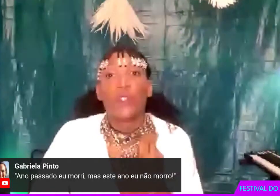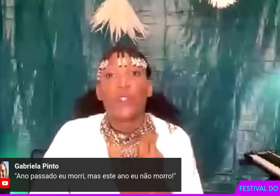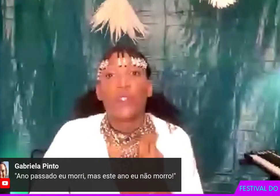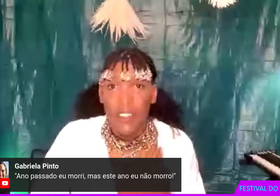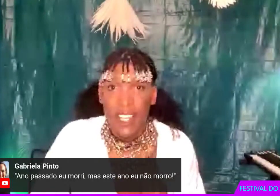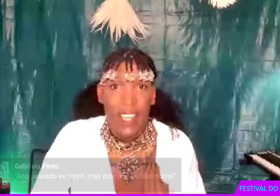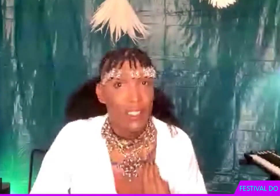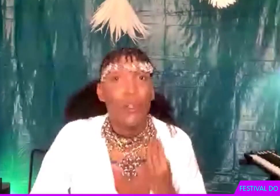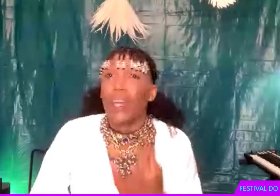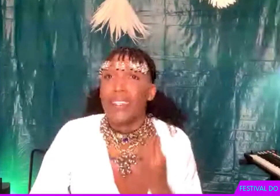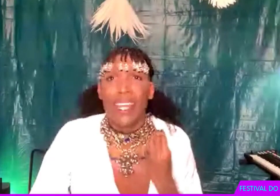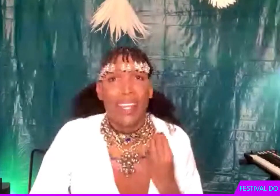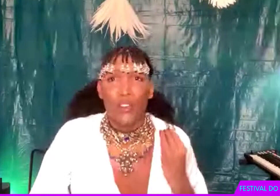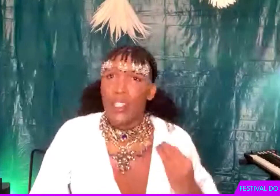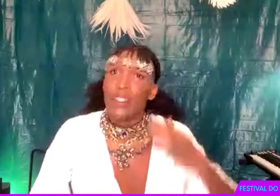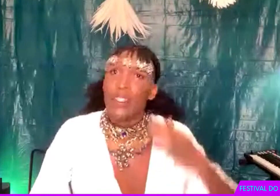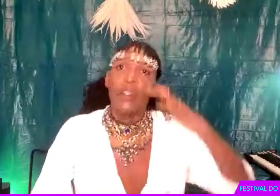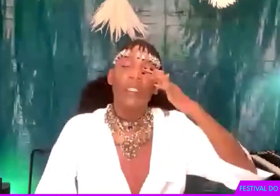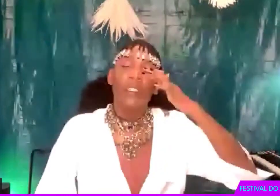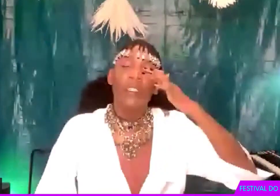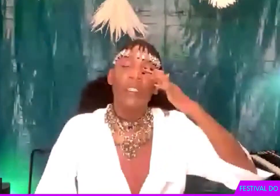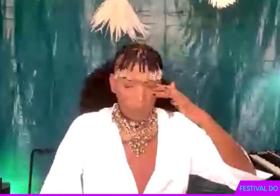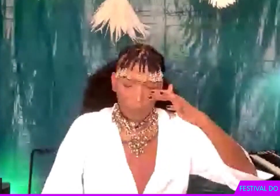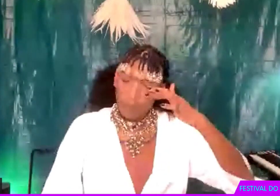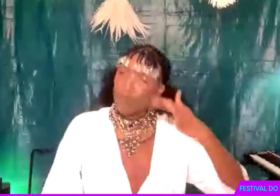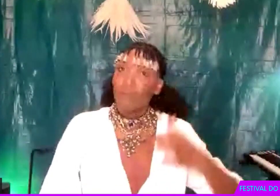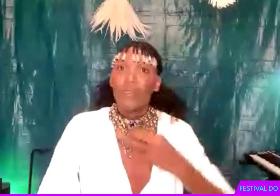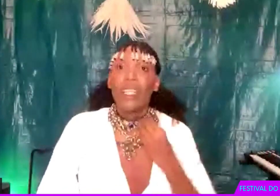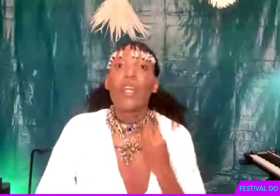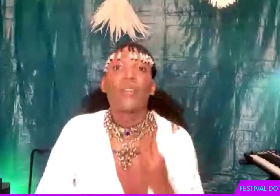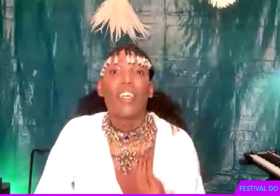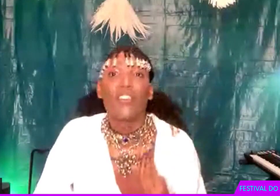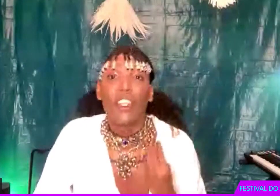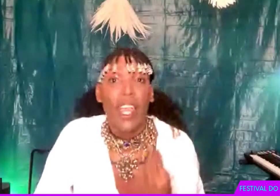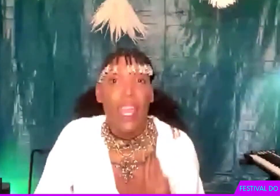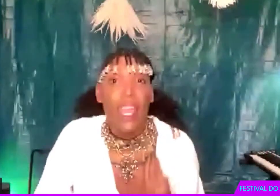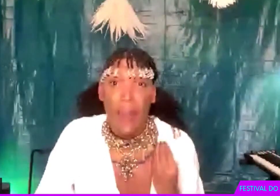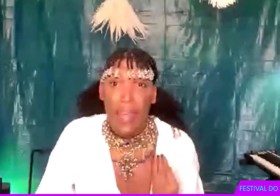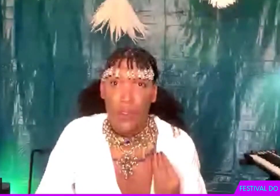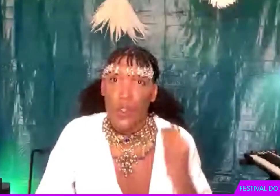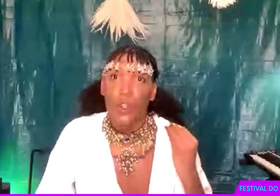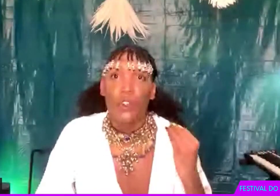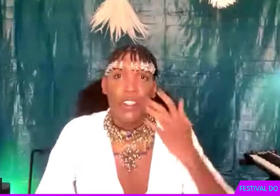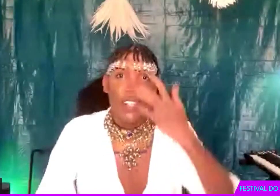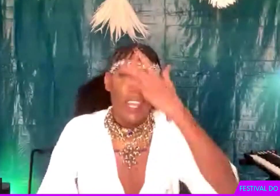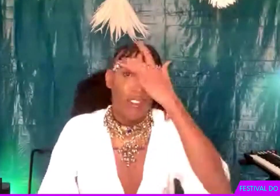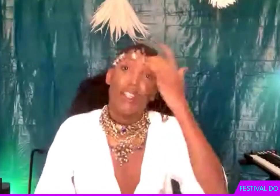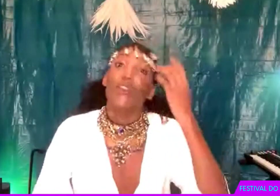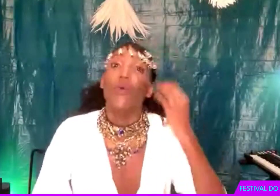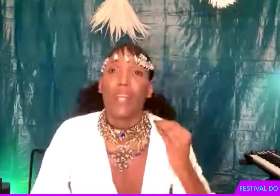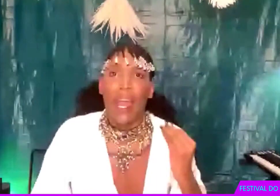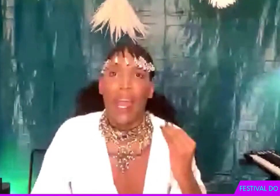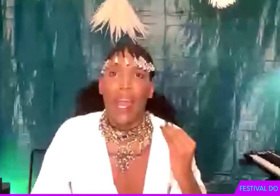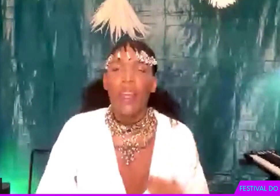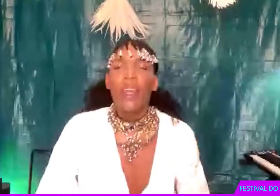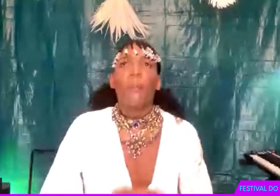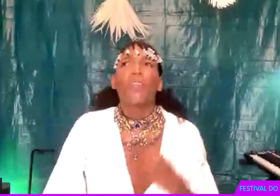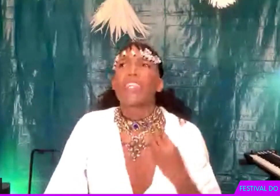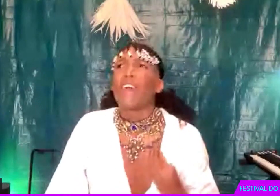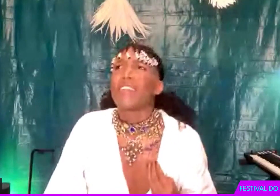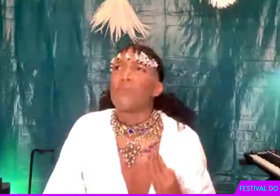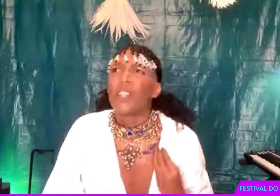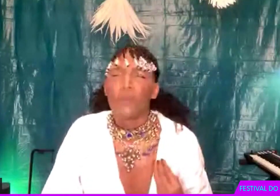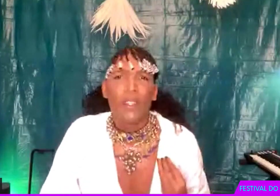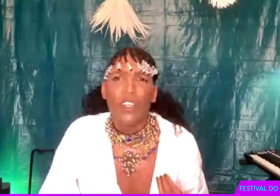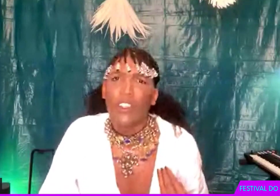Acreditem nos sonhos de vocês. Nunca esqueçam disso. Não deixe que ninguém apague o sonho de vocês. Nunca.